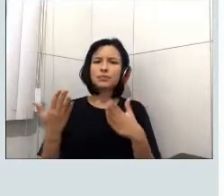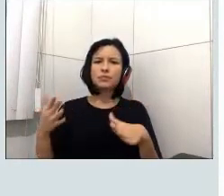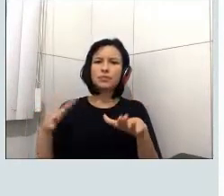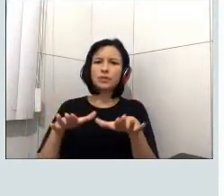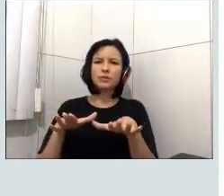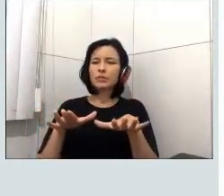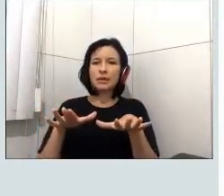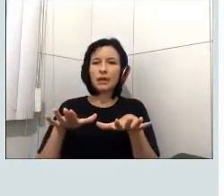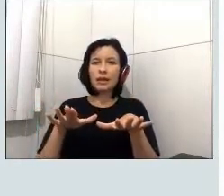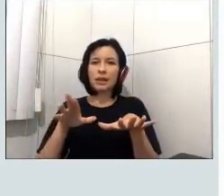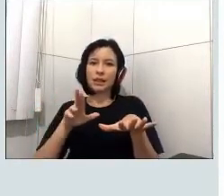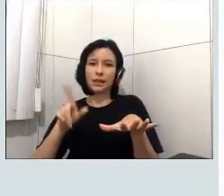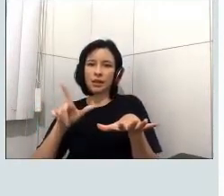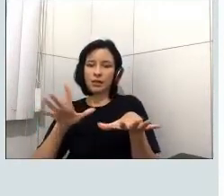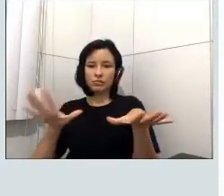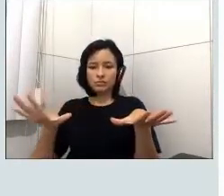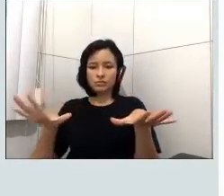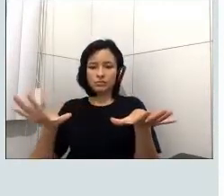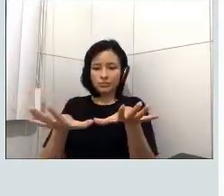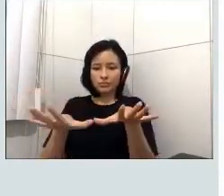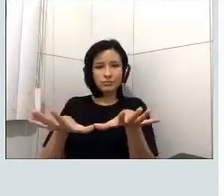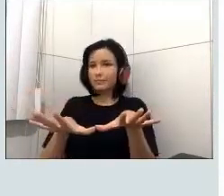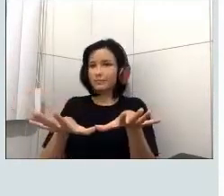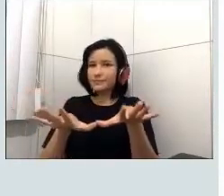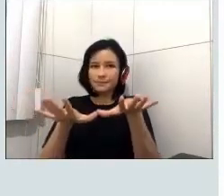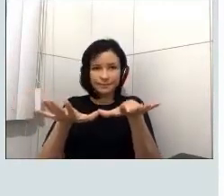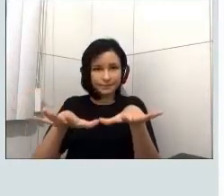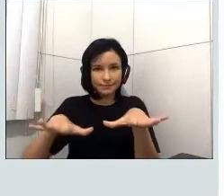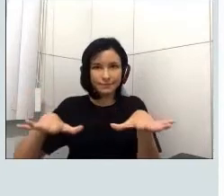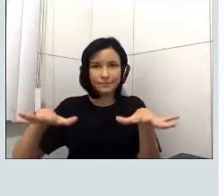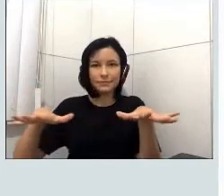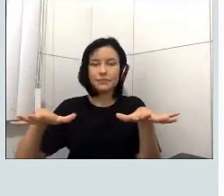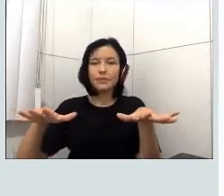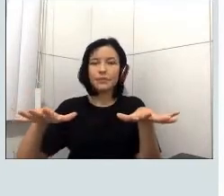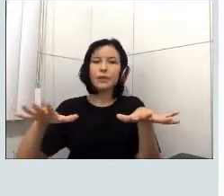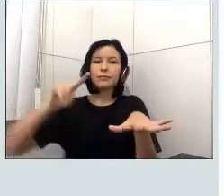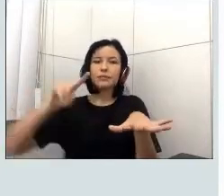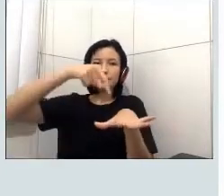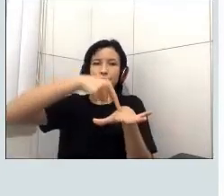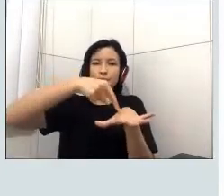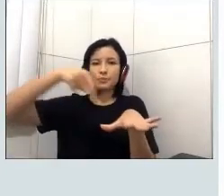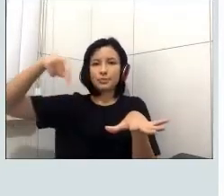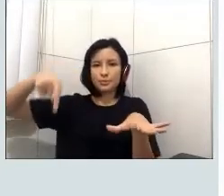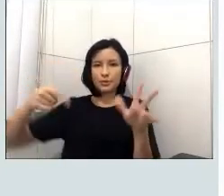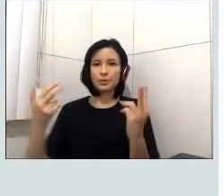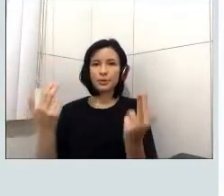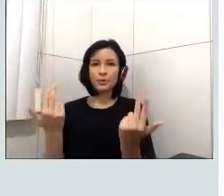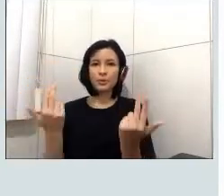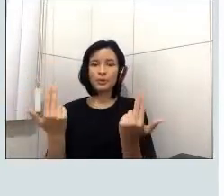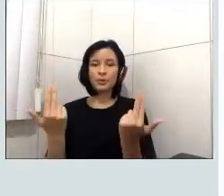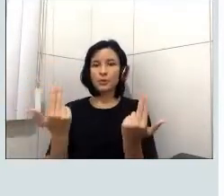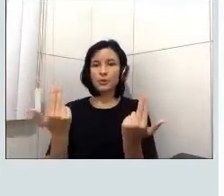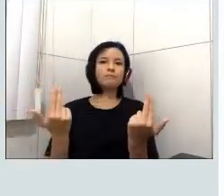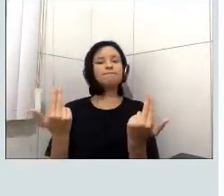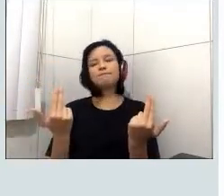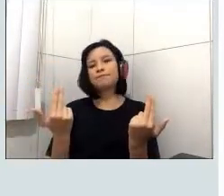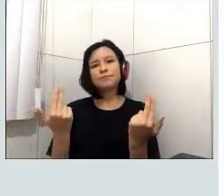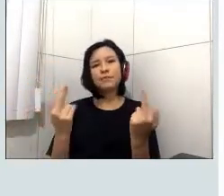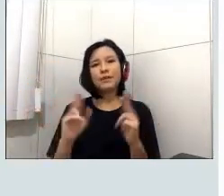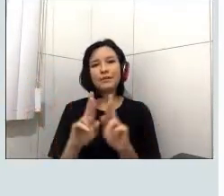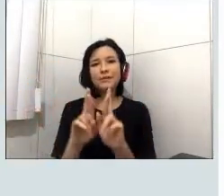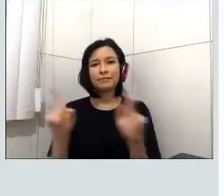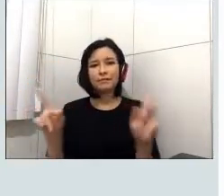tocam, né? Eles não possuem pontos em comum e uma condição necessária é que um